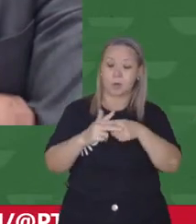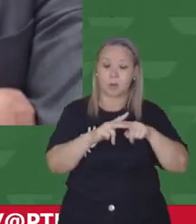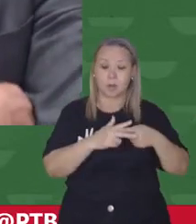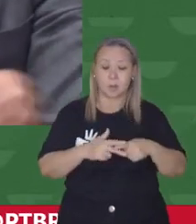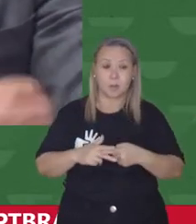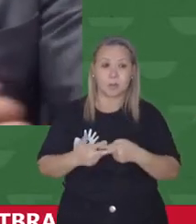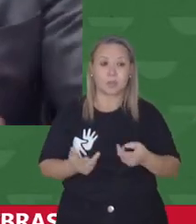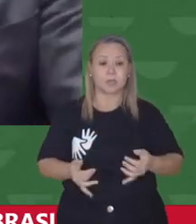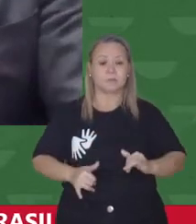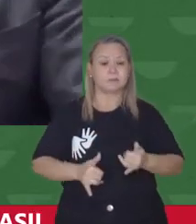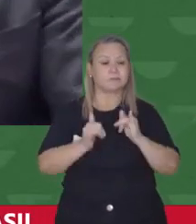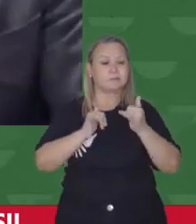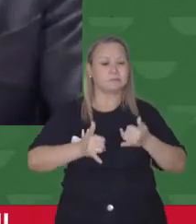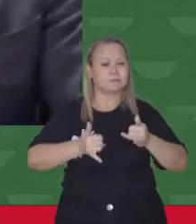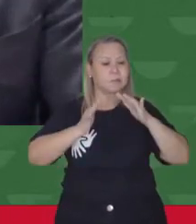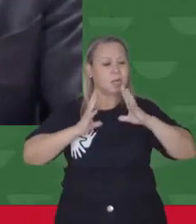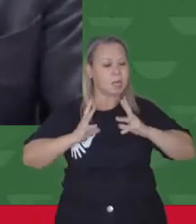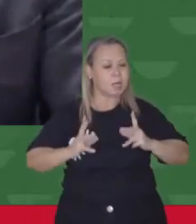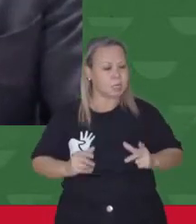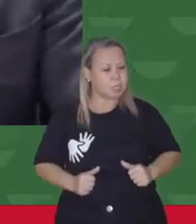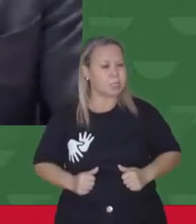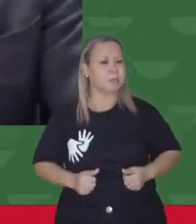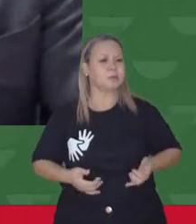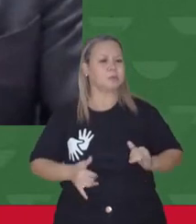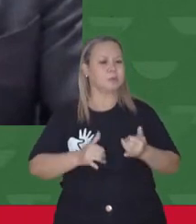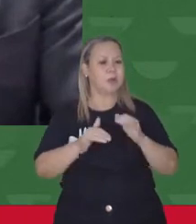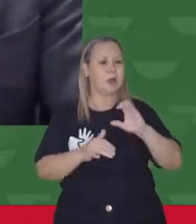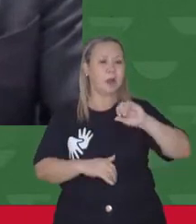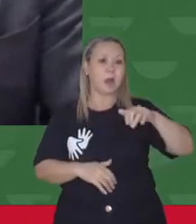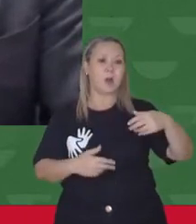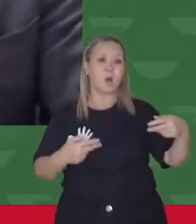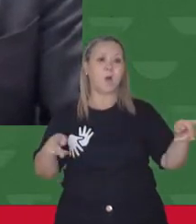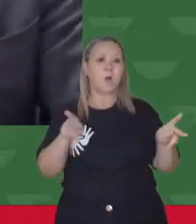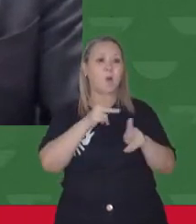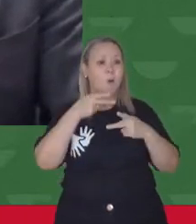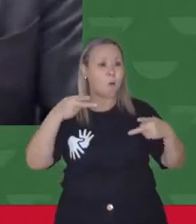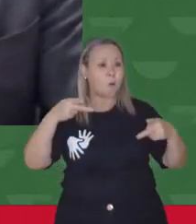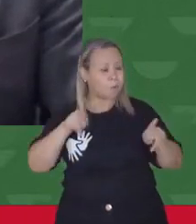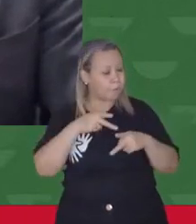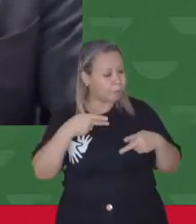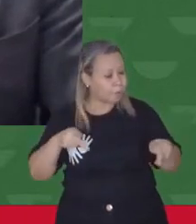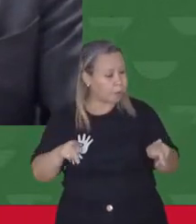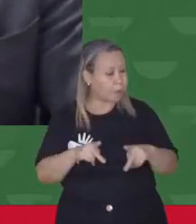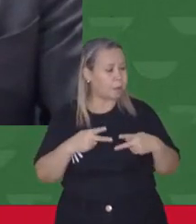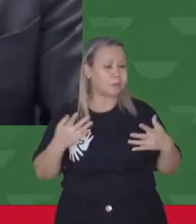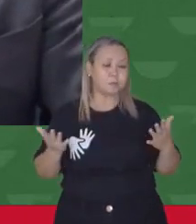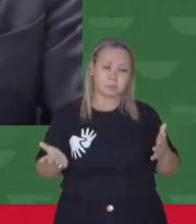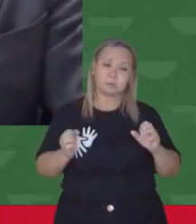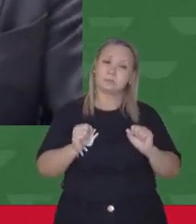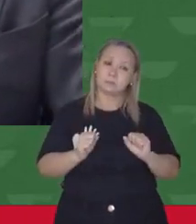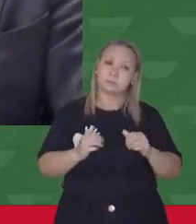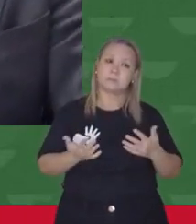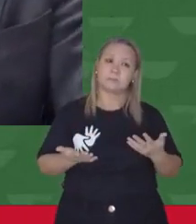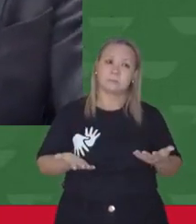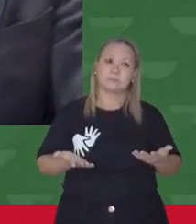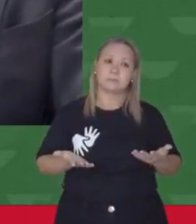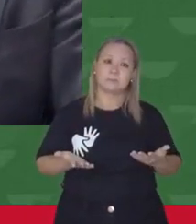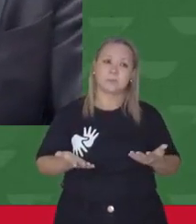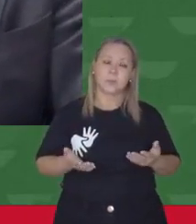matriz energética limpa, seja hidráulica, seja eólica, né, com